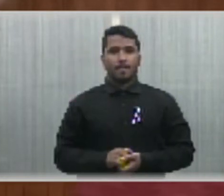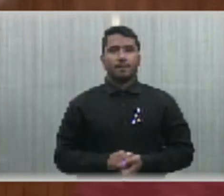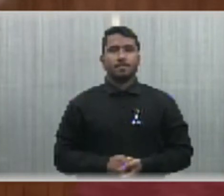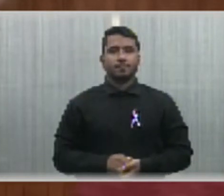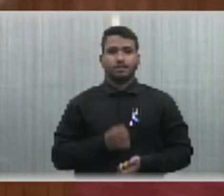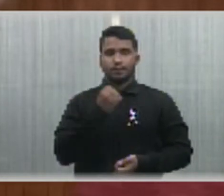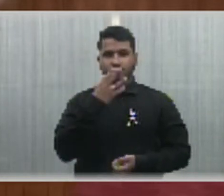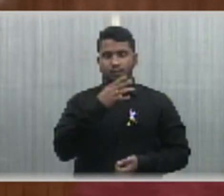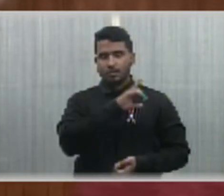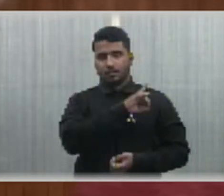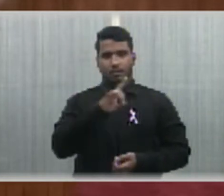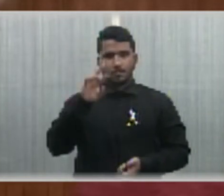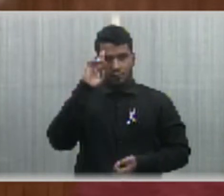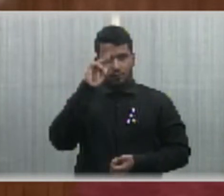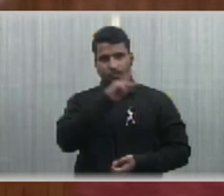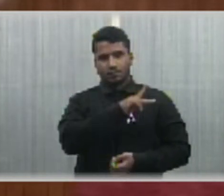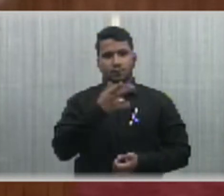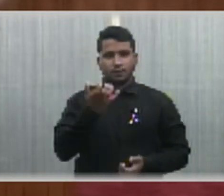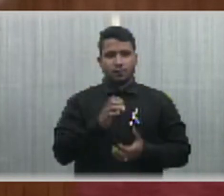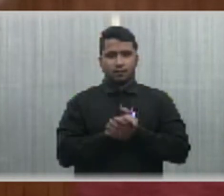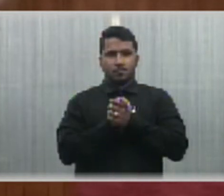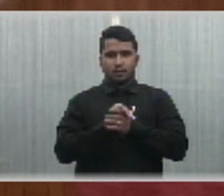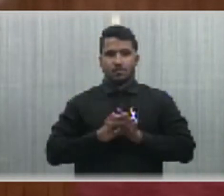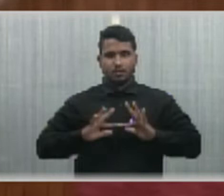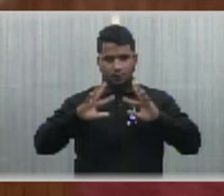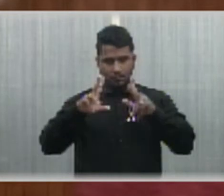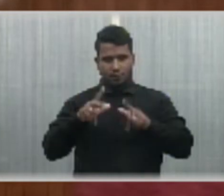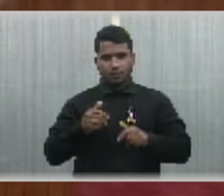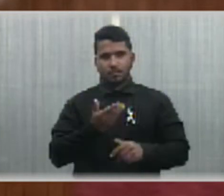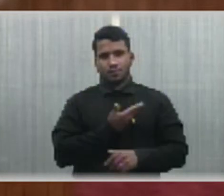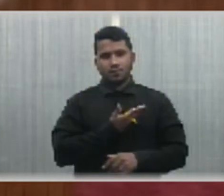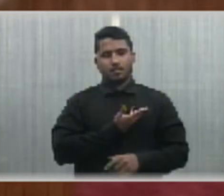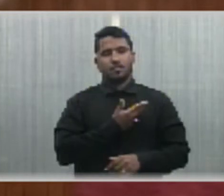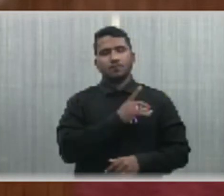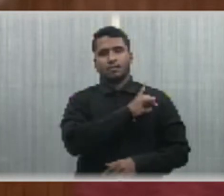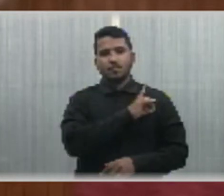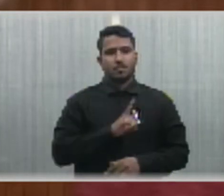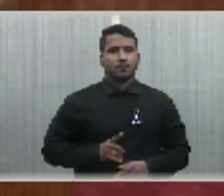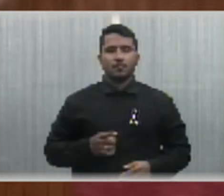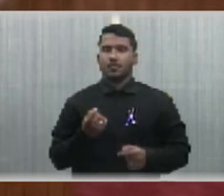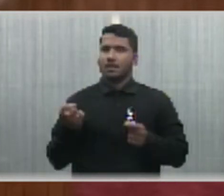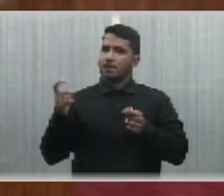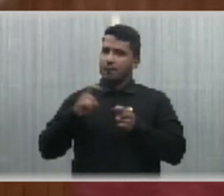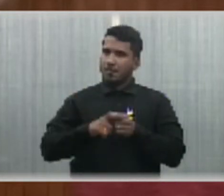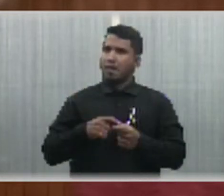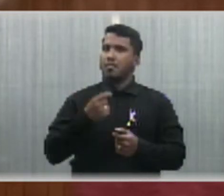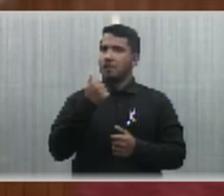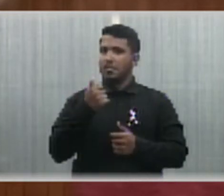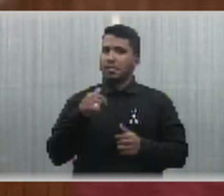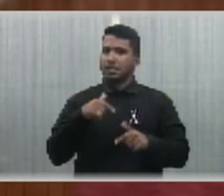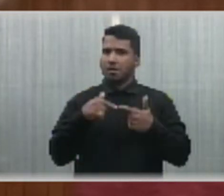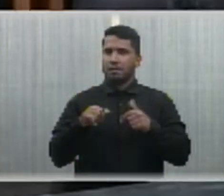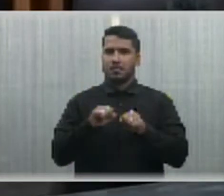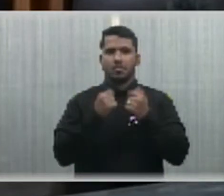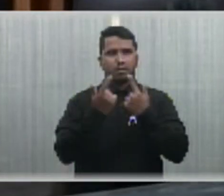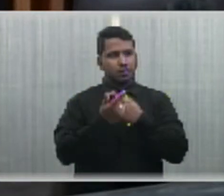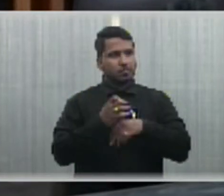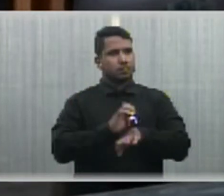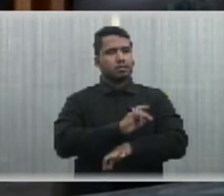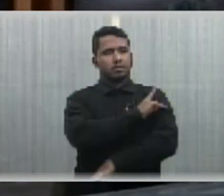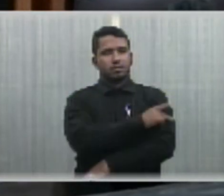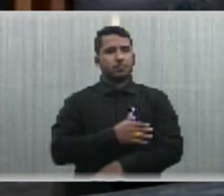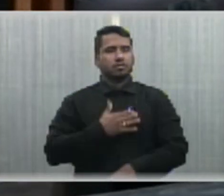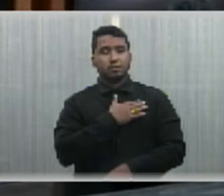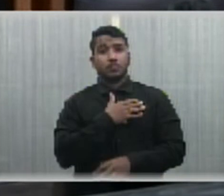Bom dia, senhor presidente. Saudar a todos os colegas aqui no retorno das atividades na Assembleia Legislativa. Quero reforçar o convite